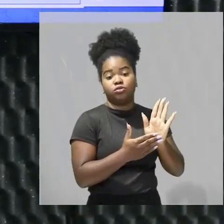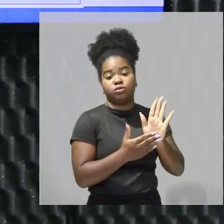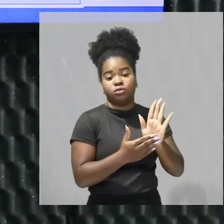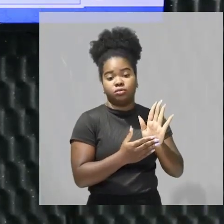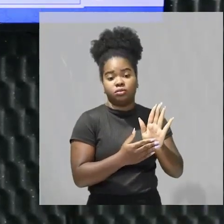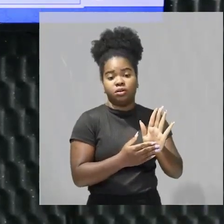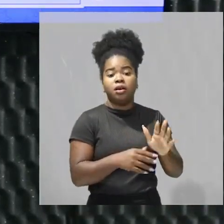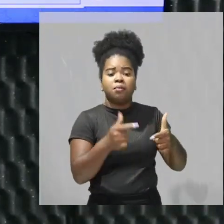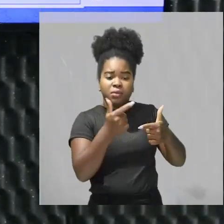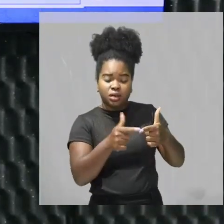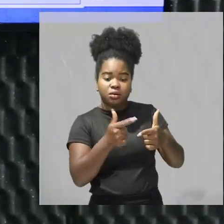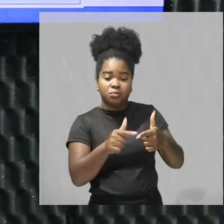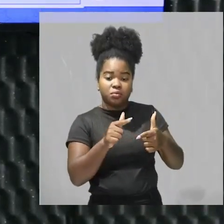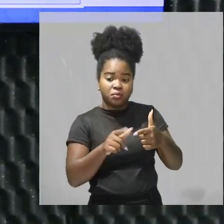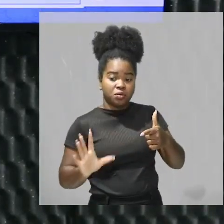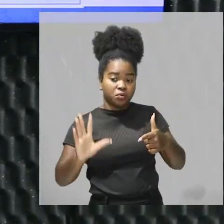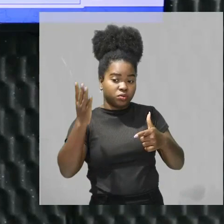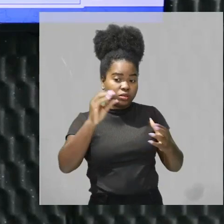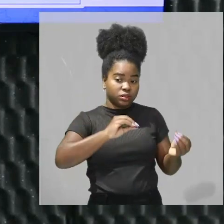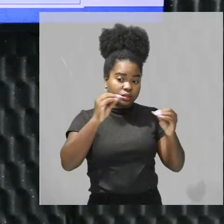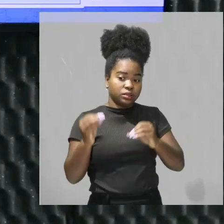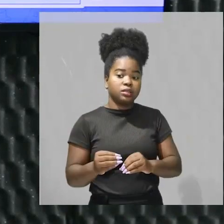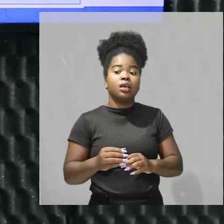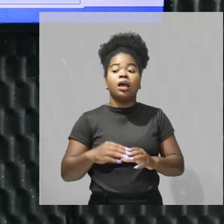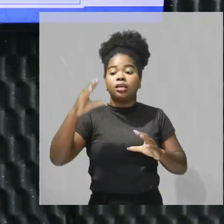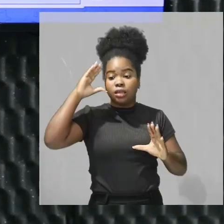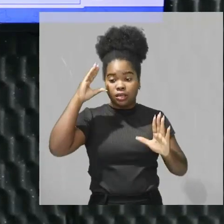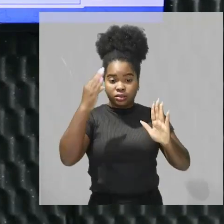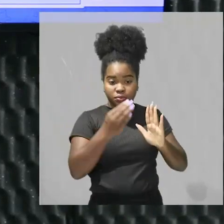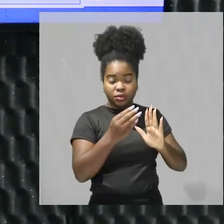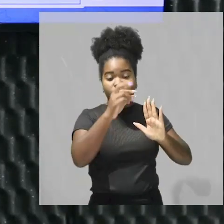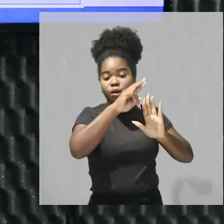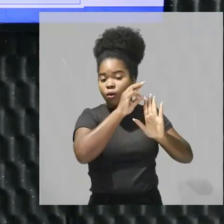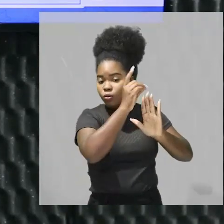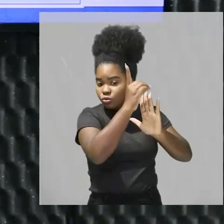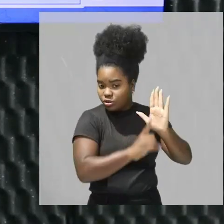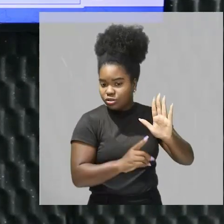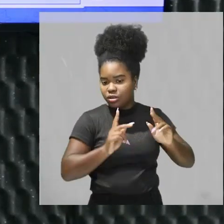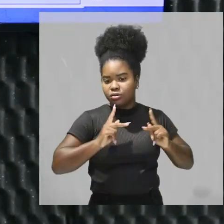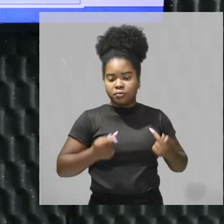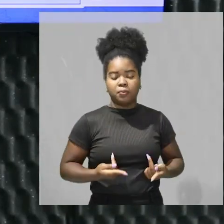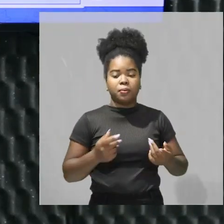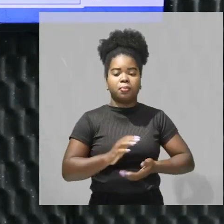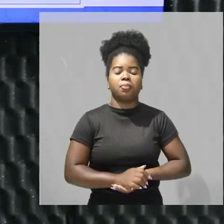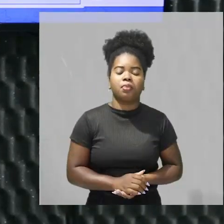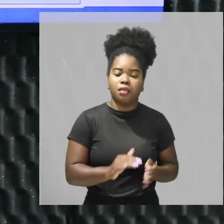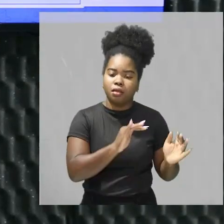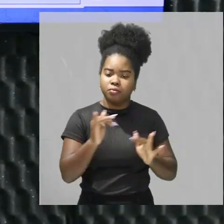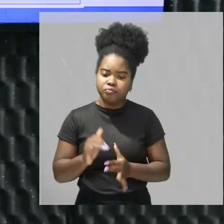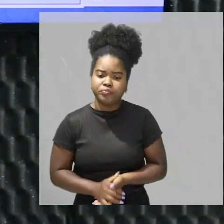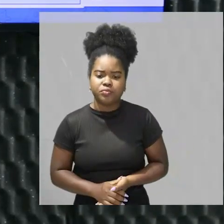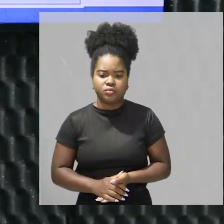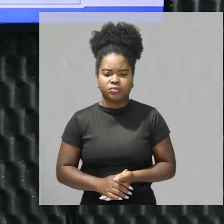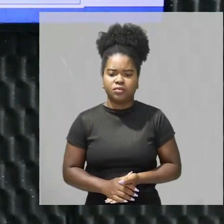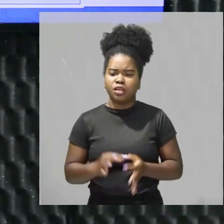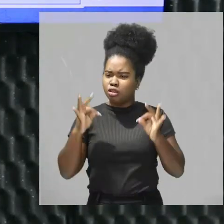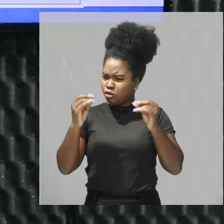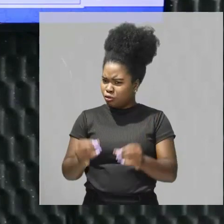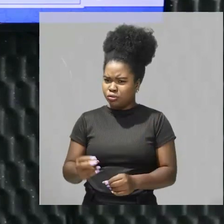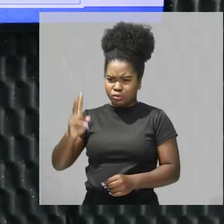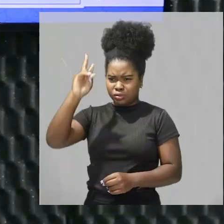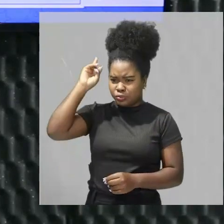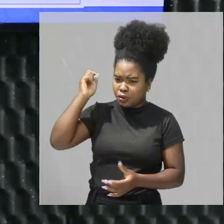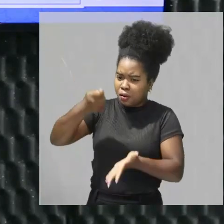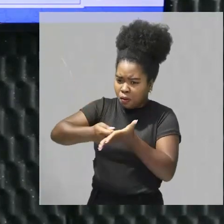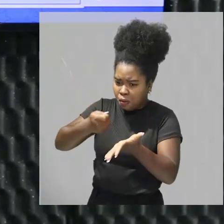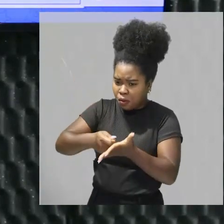problema abordado que respeite os direitos humanos, né? Nem todos os vestibulares cobram dos candidatos uma